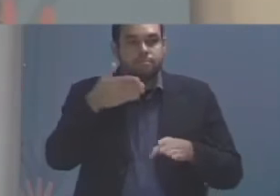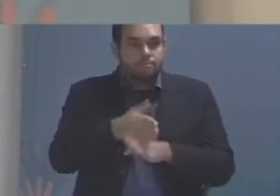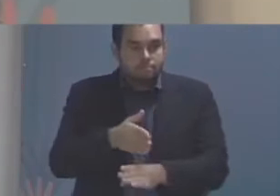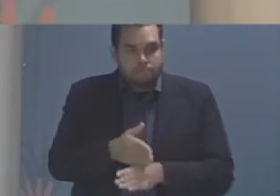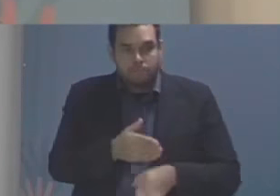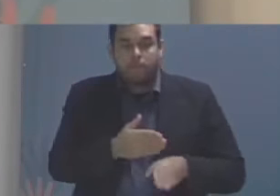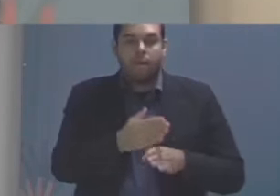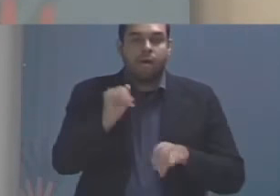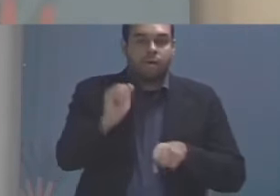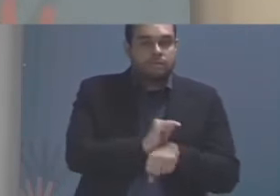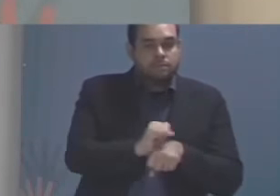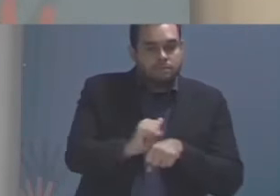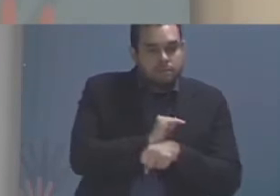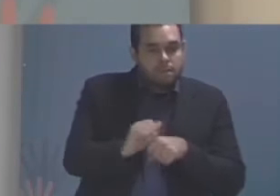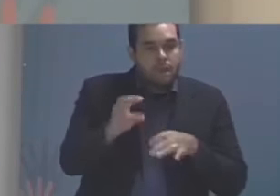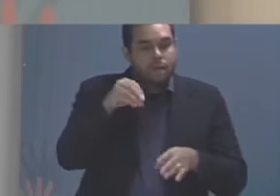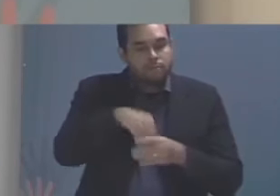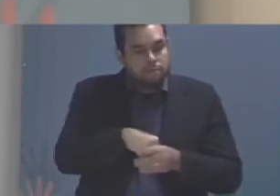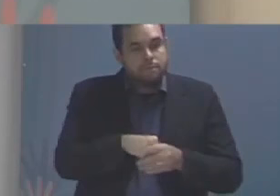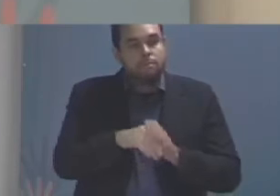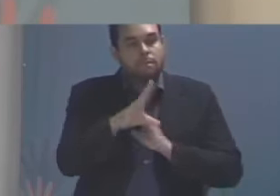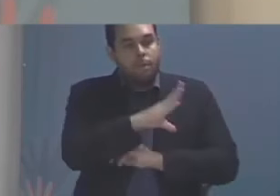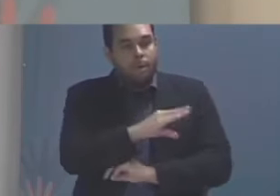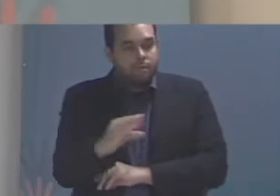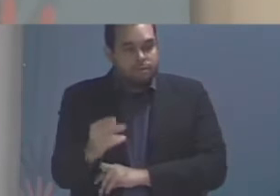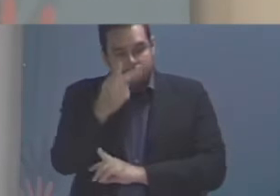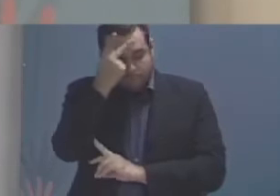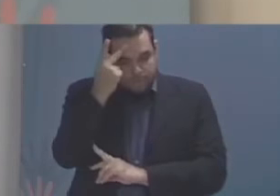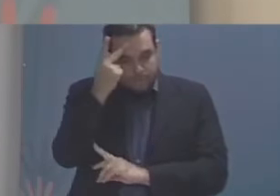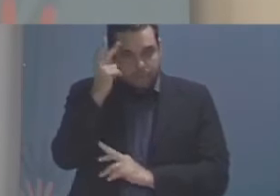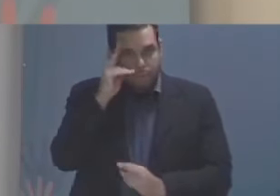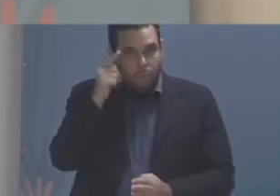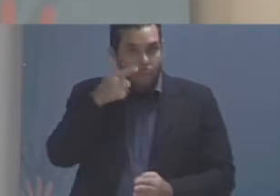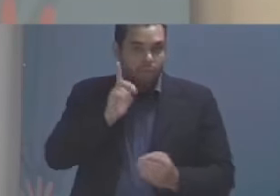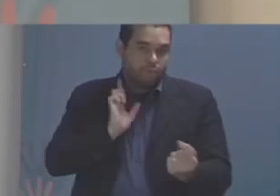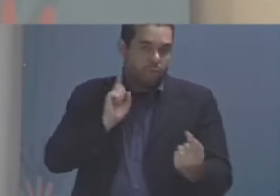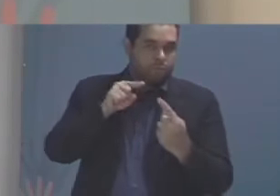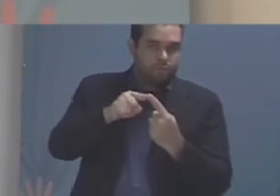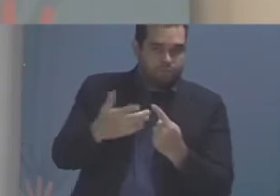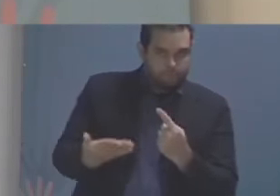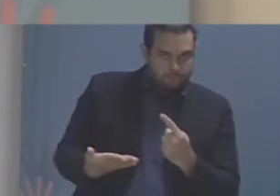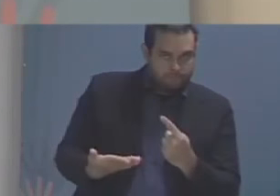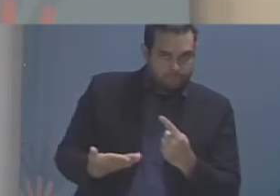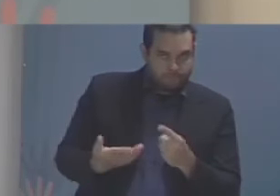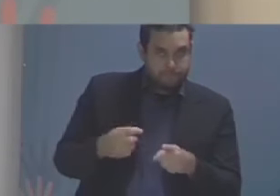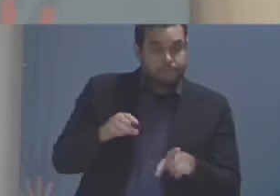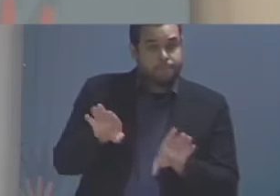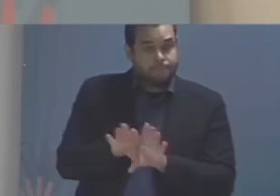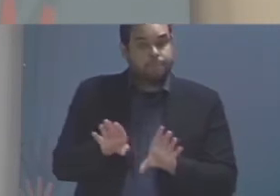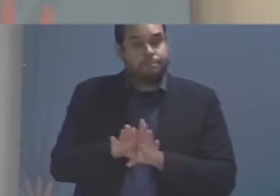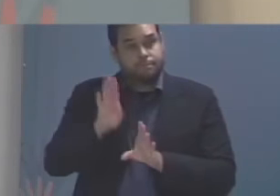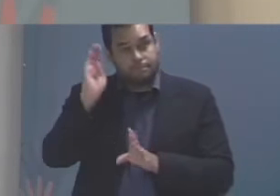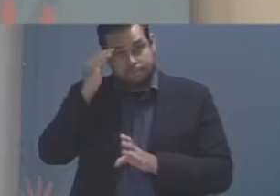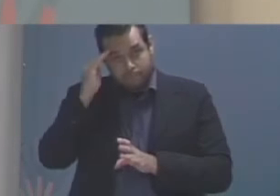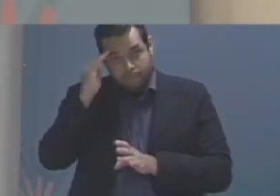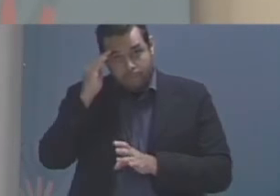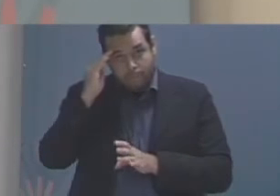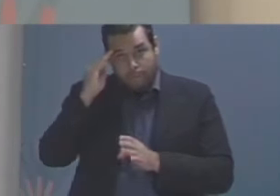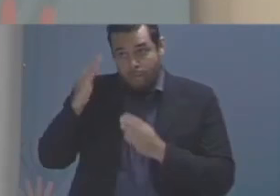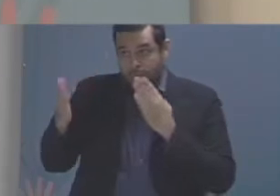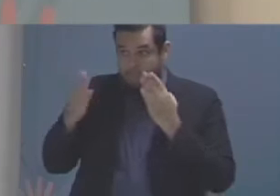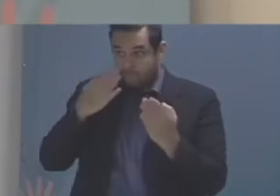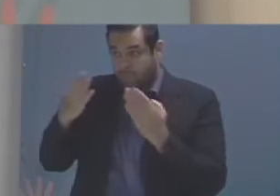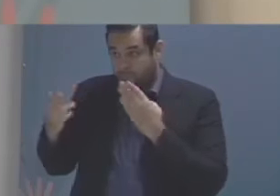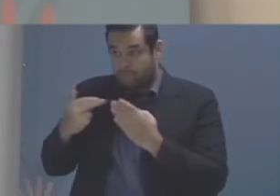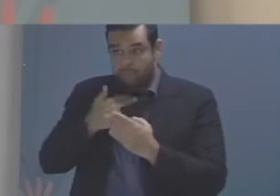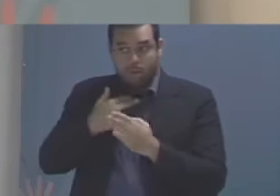de toda uma estratégia que treina a habilidade das pessoas, que faz com que as pessoas atinjam objetivos. Nós temos que reconhecer que o psicólogo não fica, o legislador não